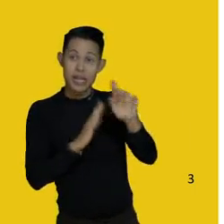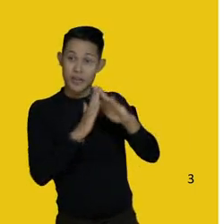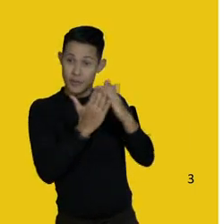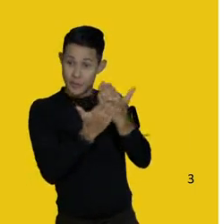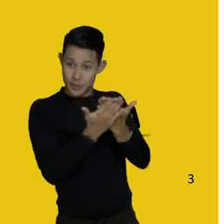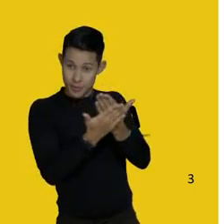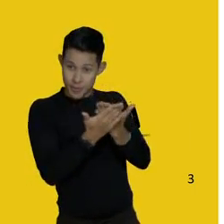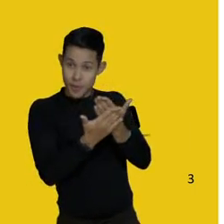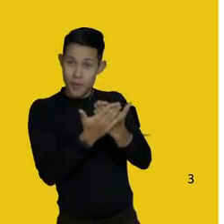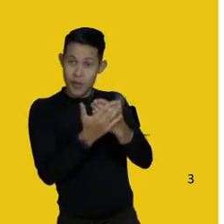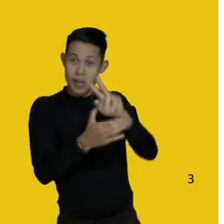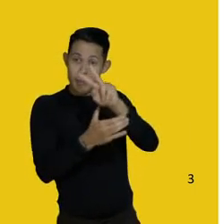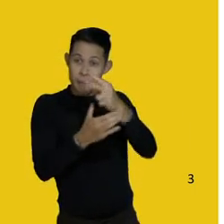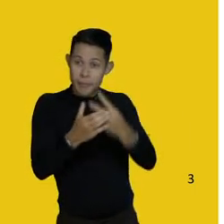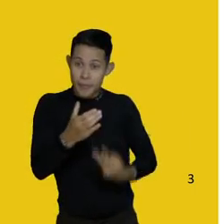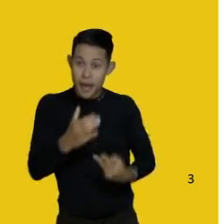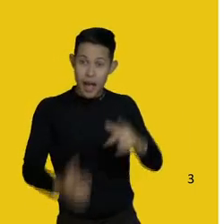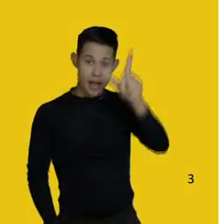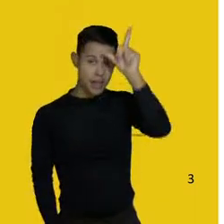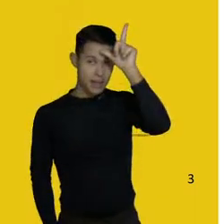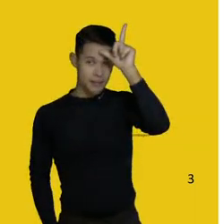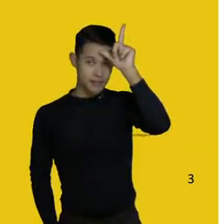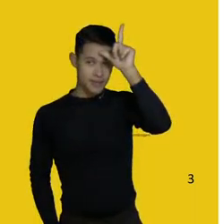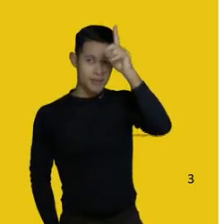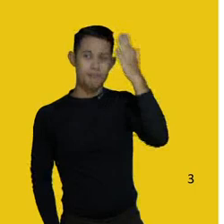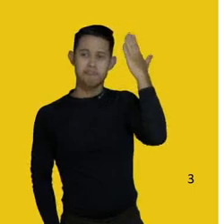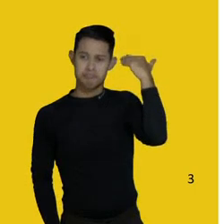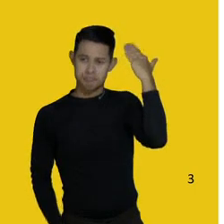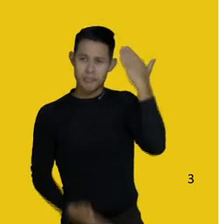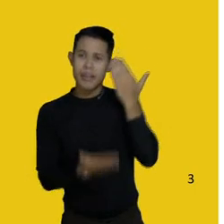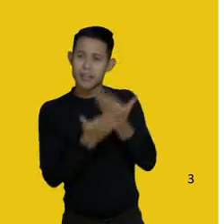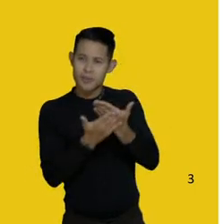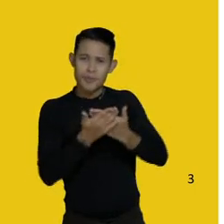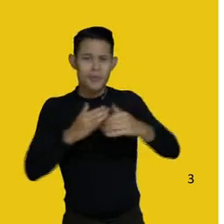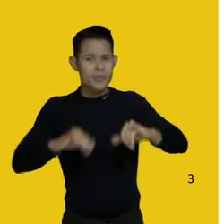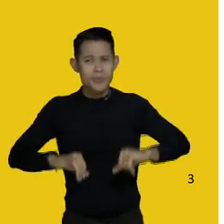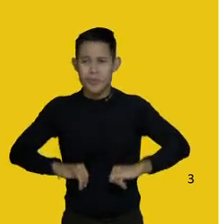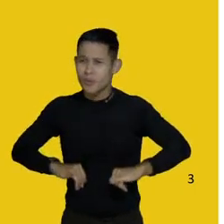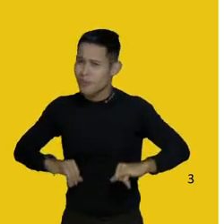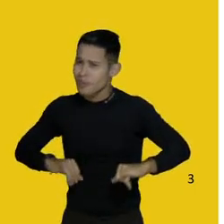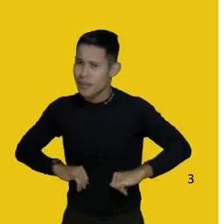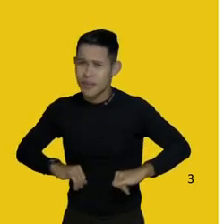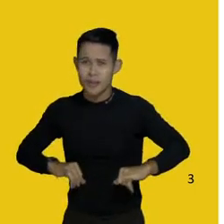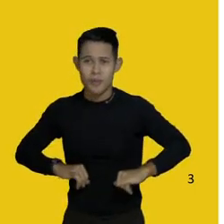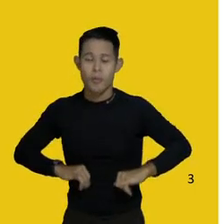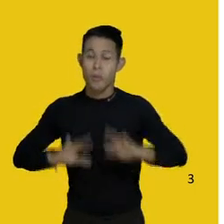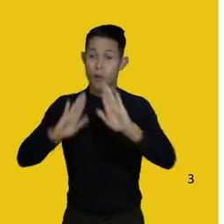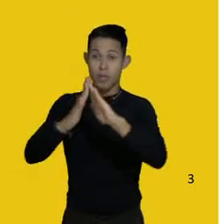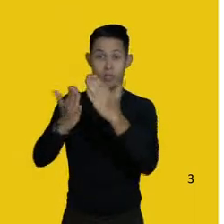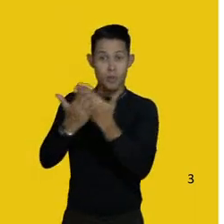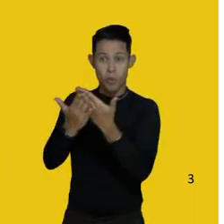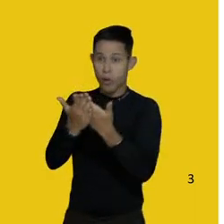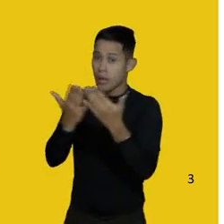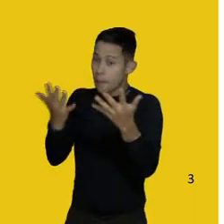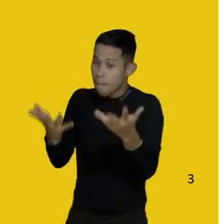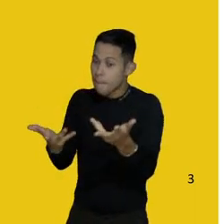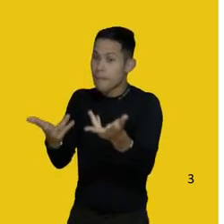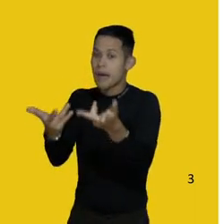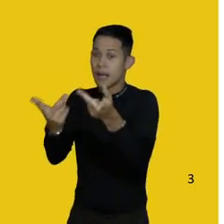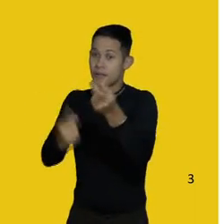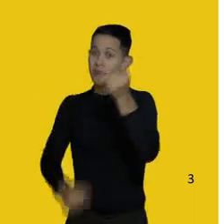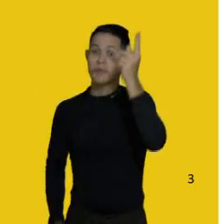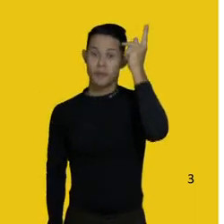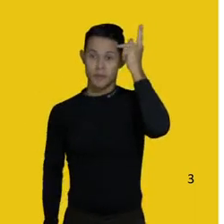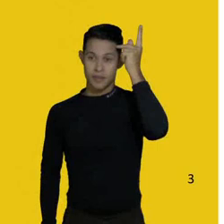ele sofreu muito muito muito H uma escola assim super de Excelência em São Paulo e assim